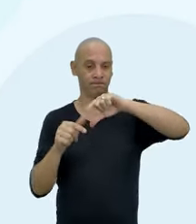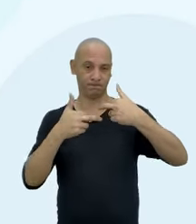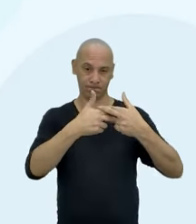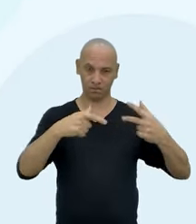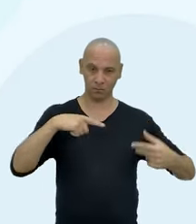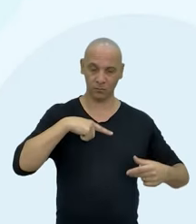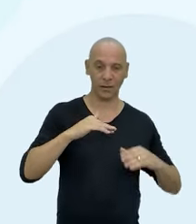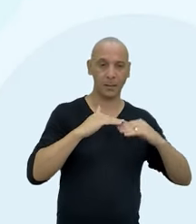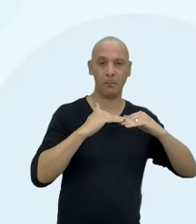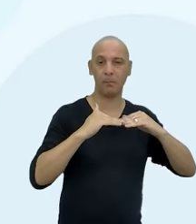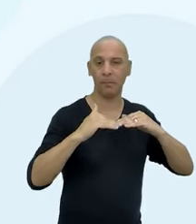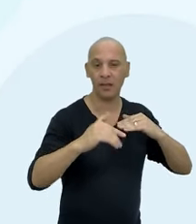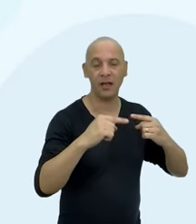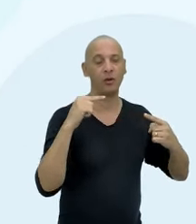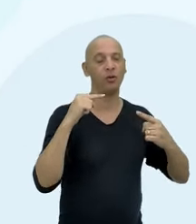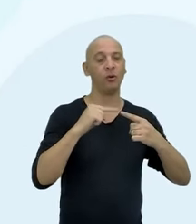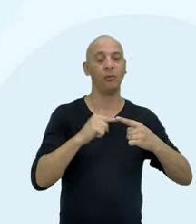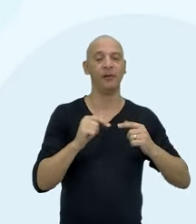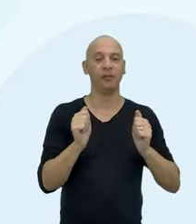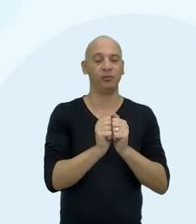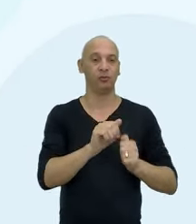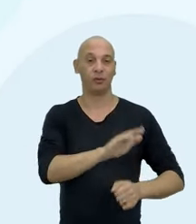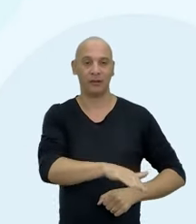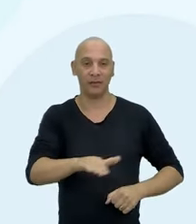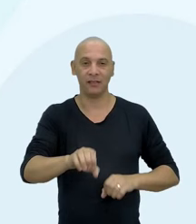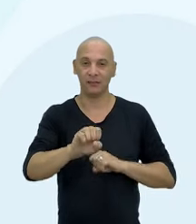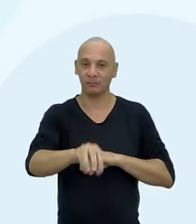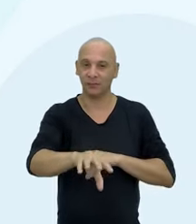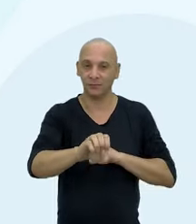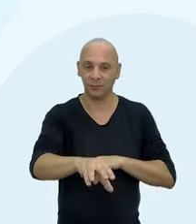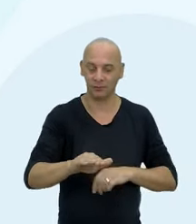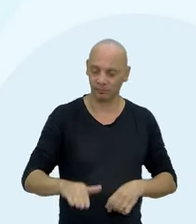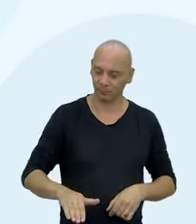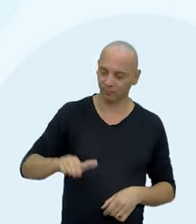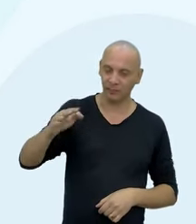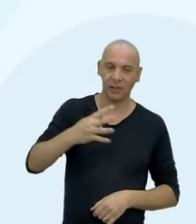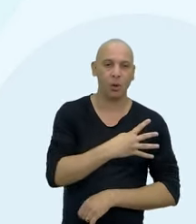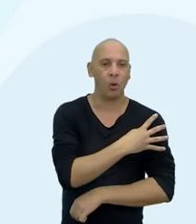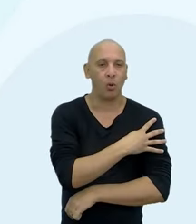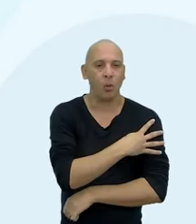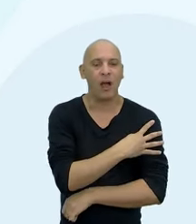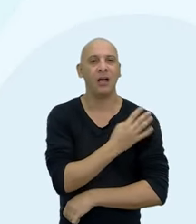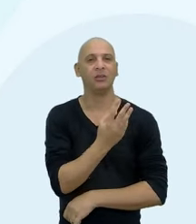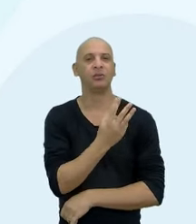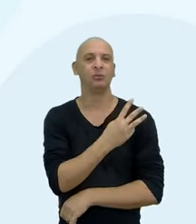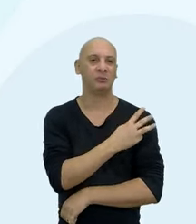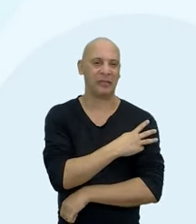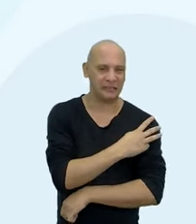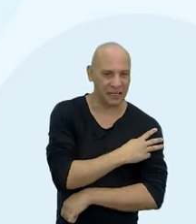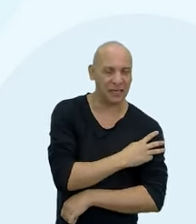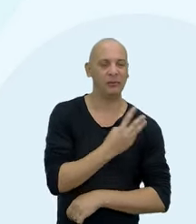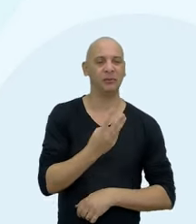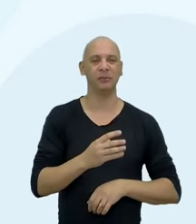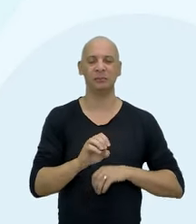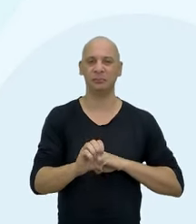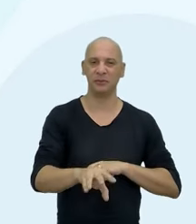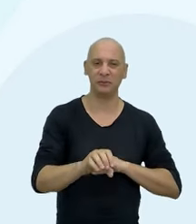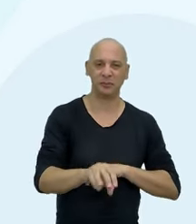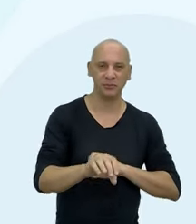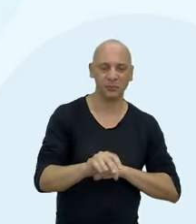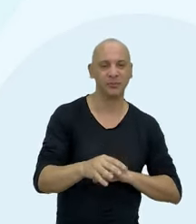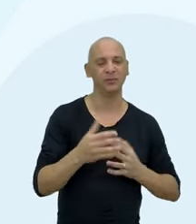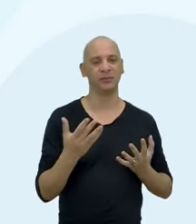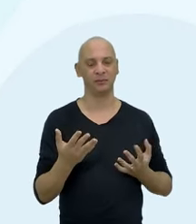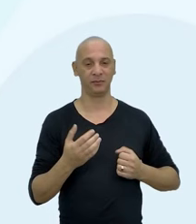experimental no início com crianças também né planta o 4º ano 3º ano 4º ano era é